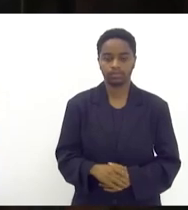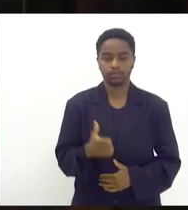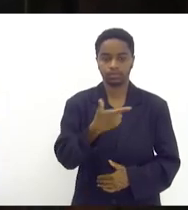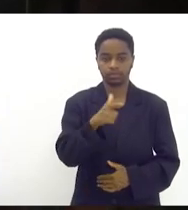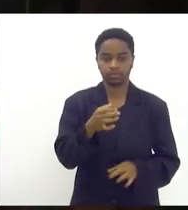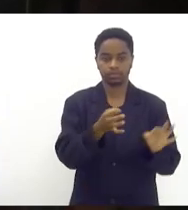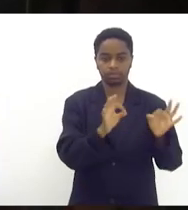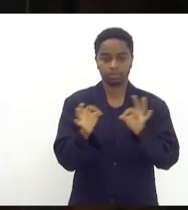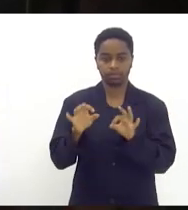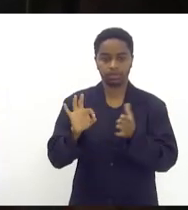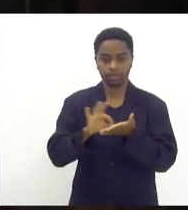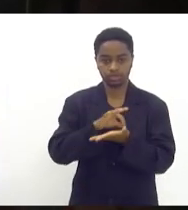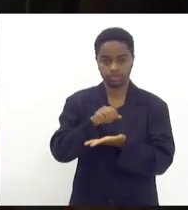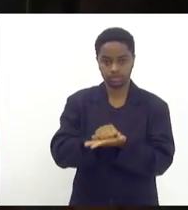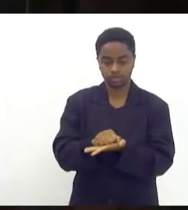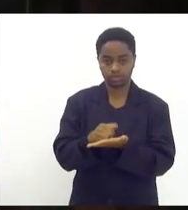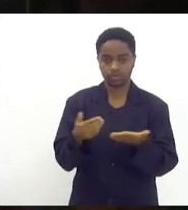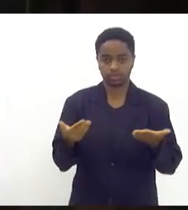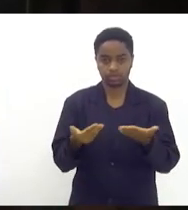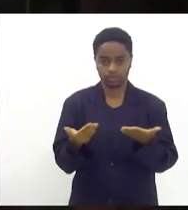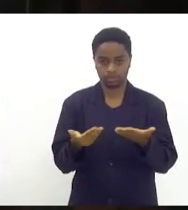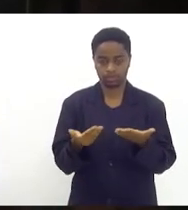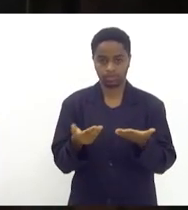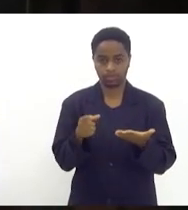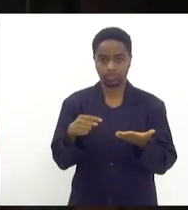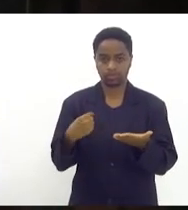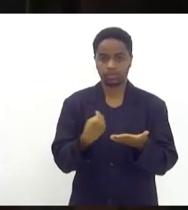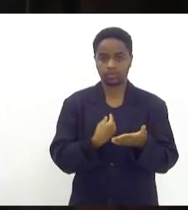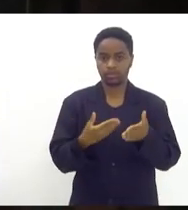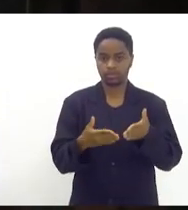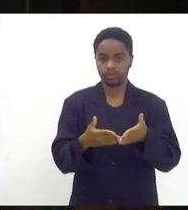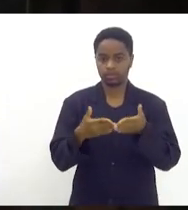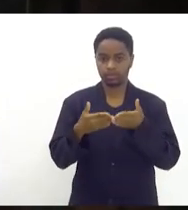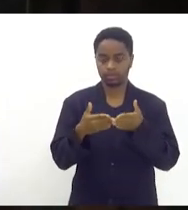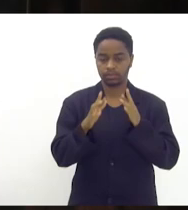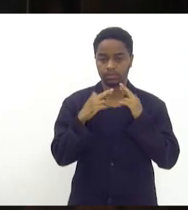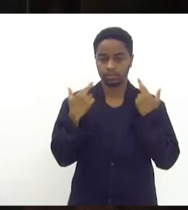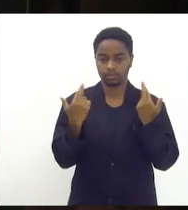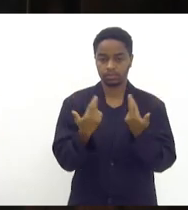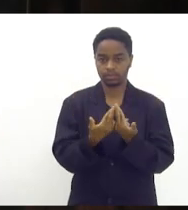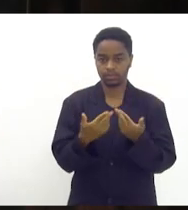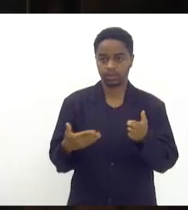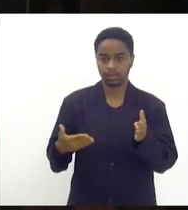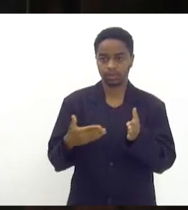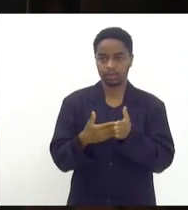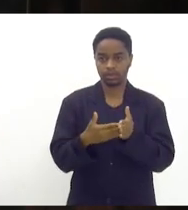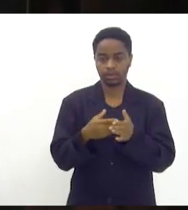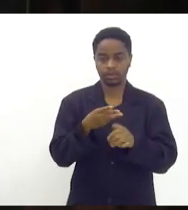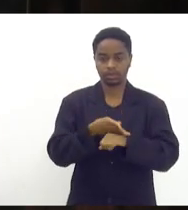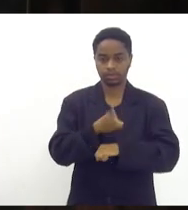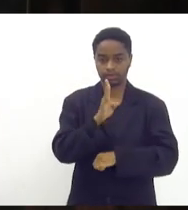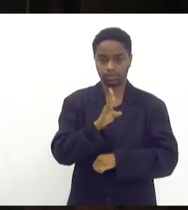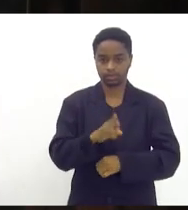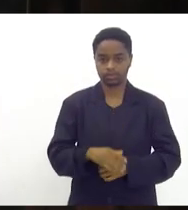Não havendo mais oradores inscritos, a presidência suspende a sessão até às 15